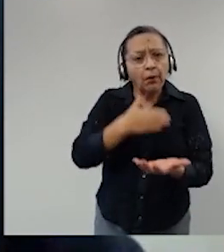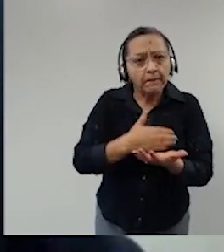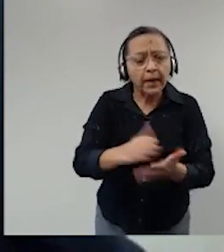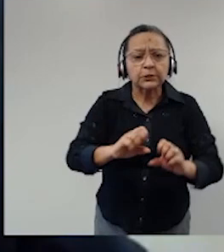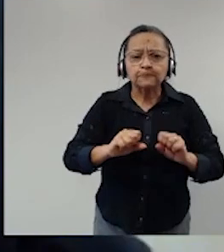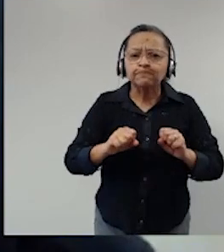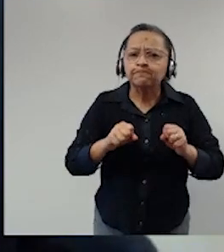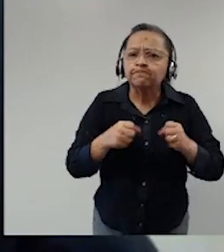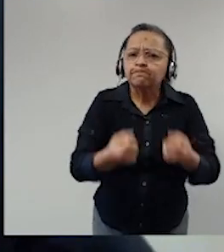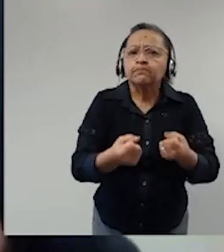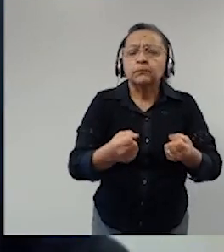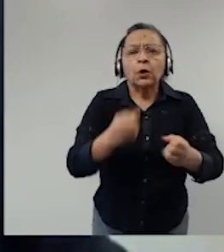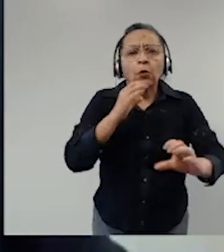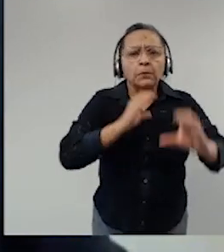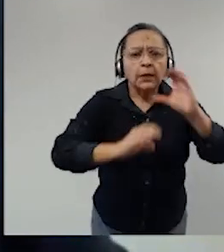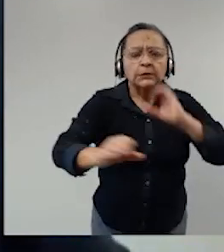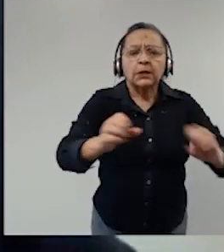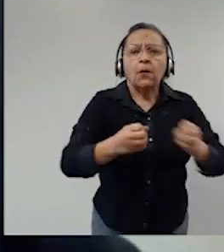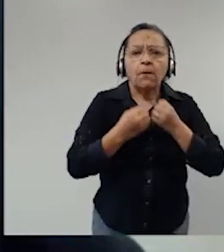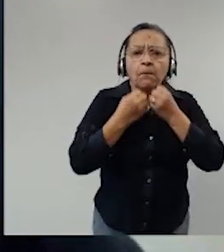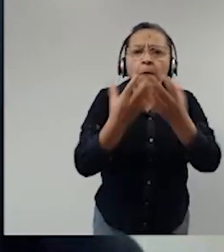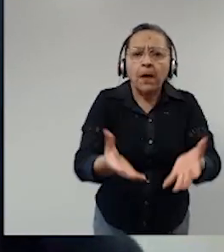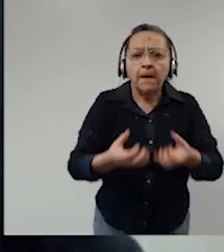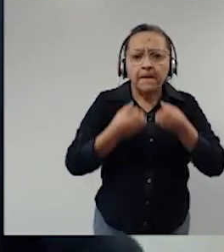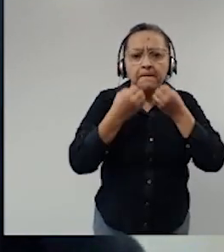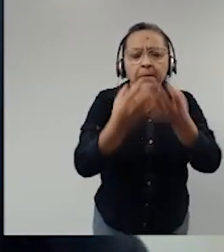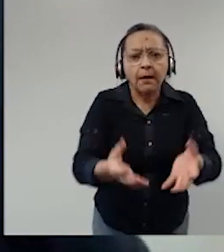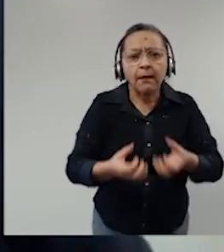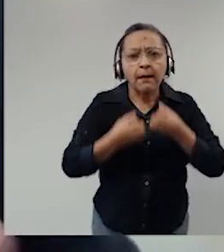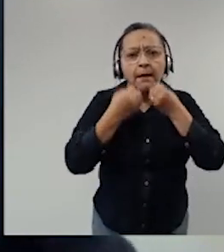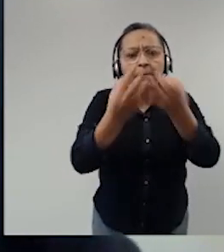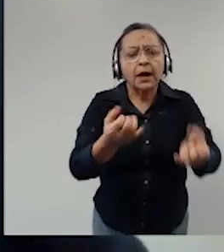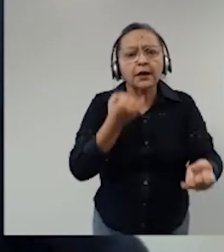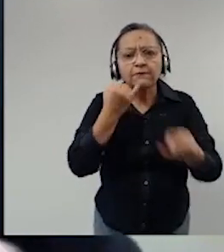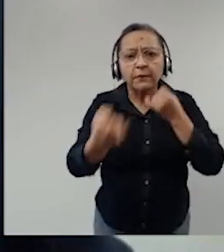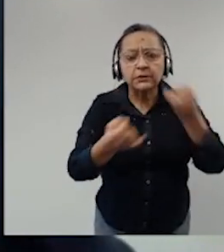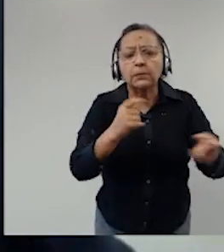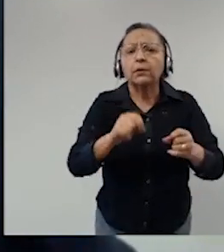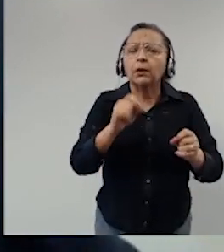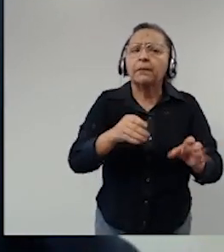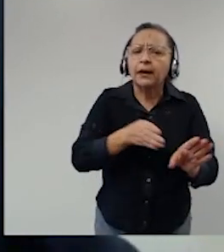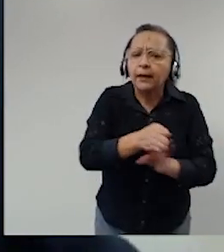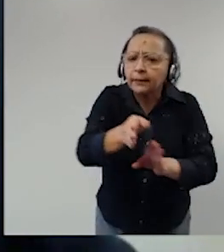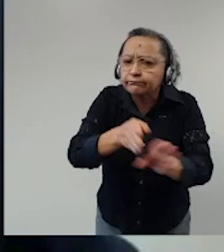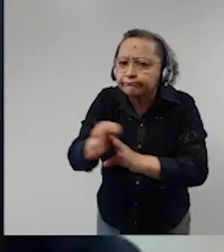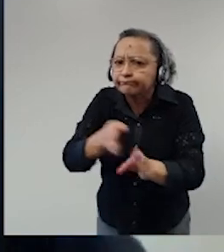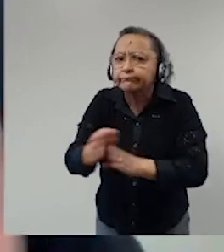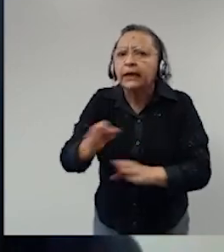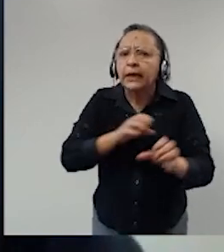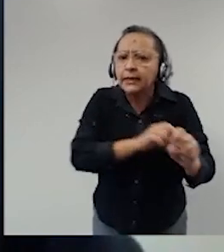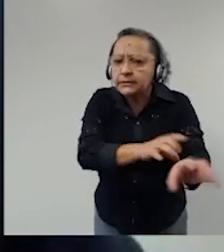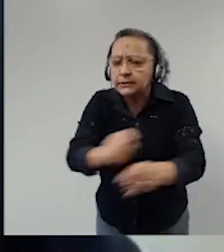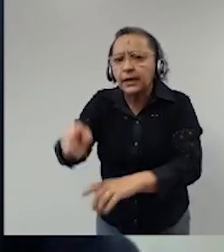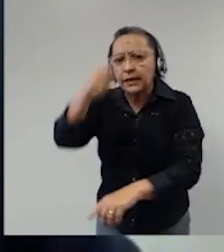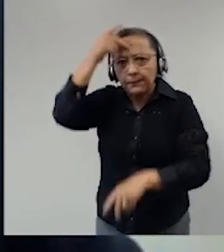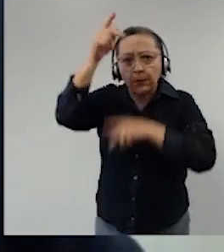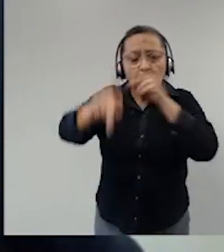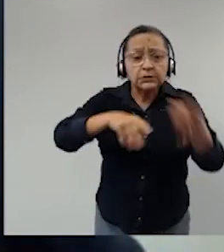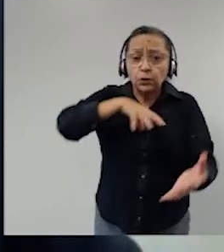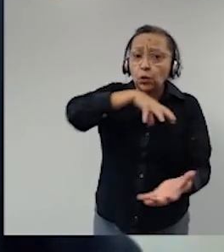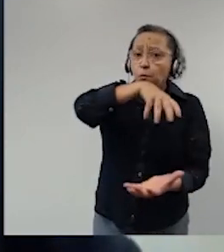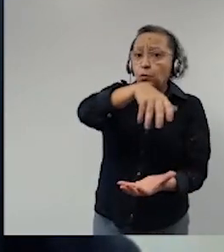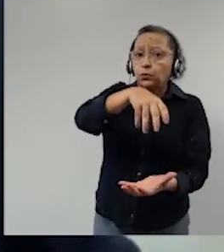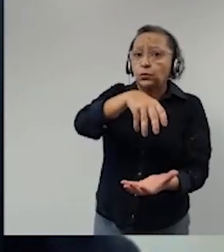e de prestação de informações para a instrução e a educação mesmo da população no mundo inteiro sobre como